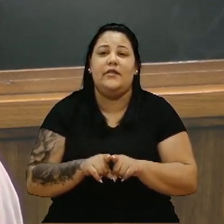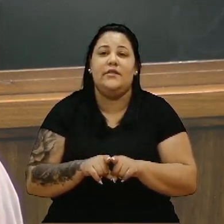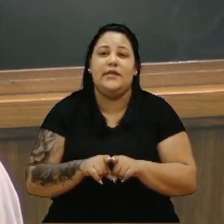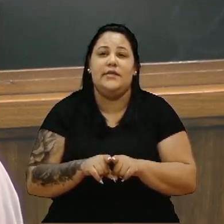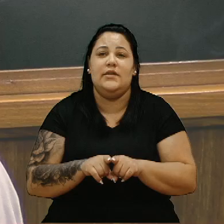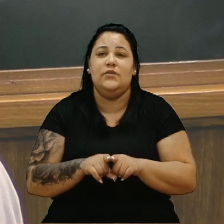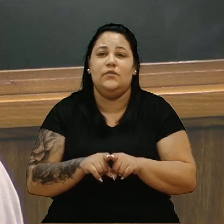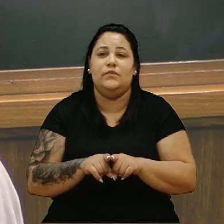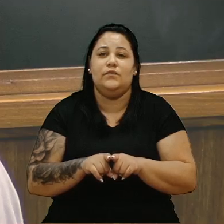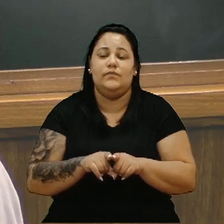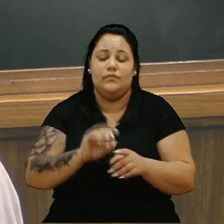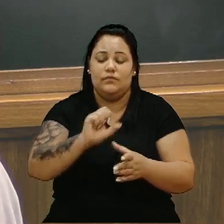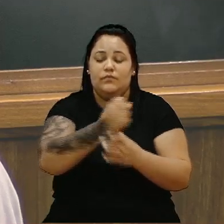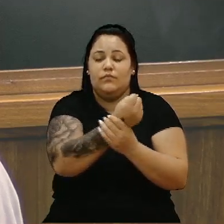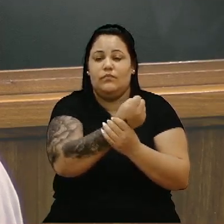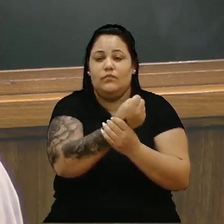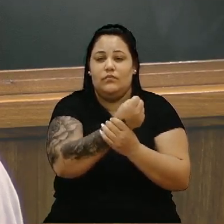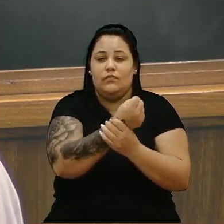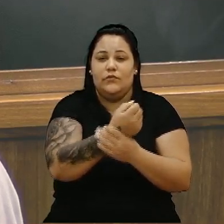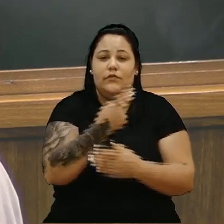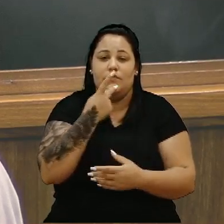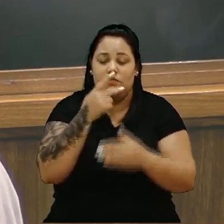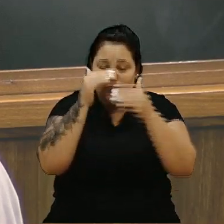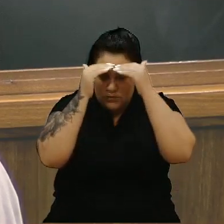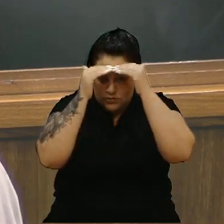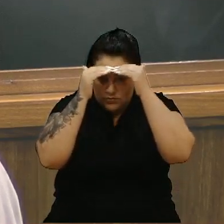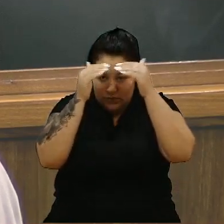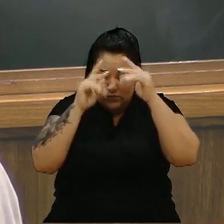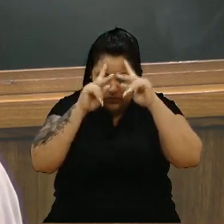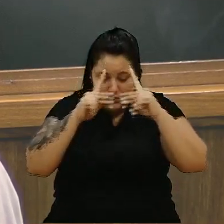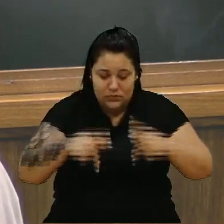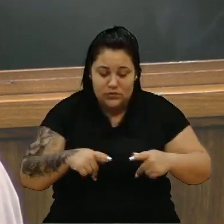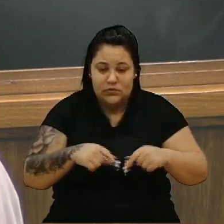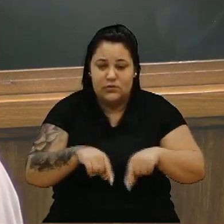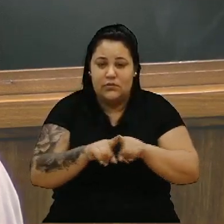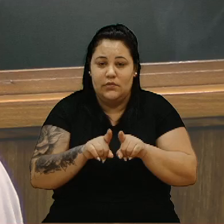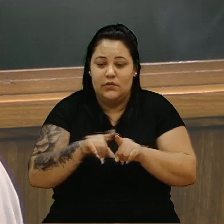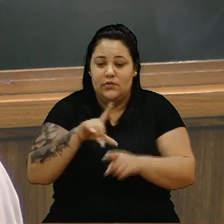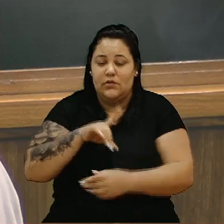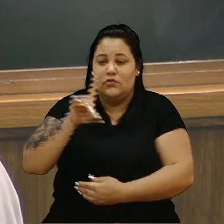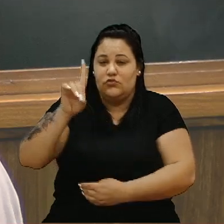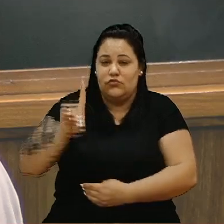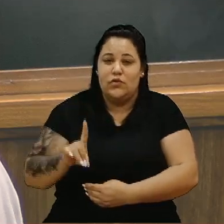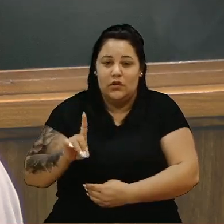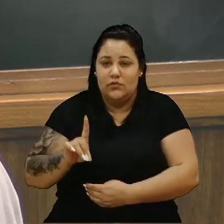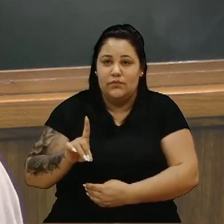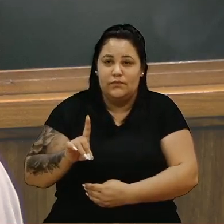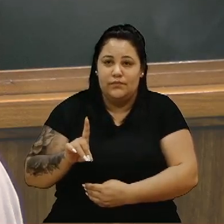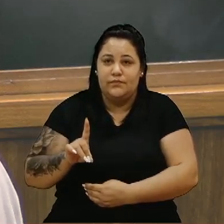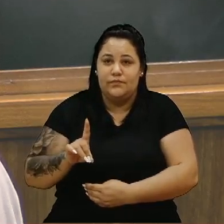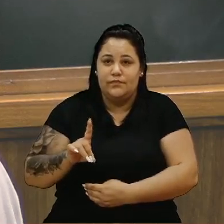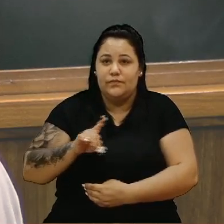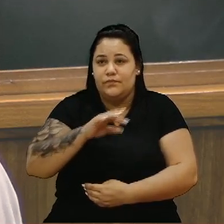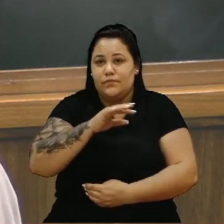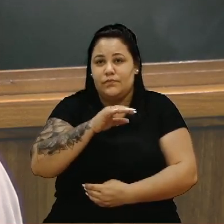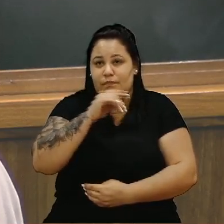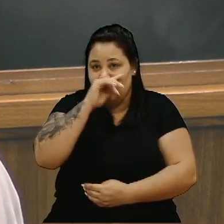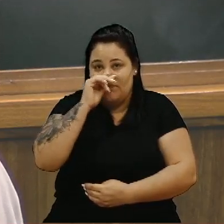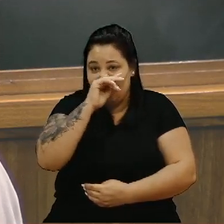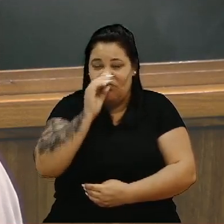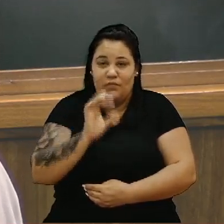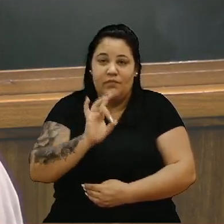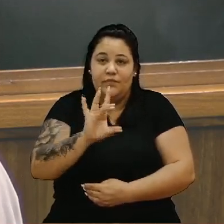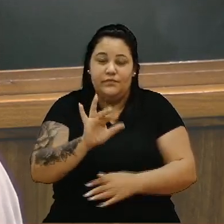segura. Fala da dignidade da pessoa humana, que está tendo seus direitos violados. Para finalizar, nesse tempo